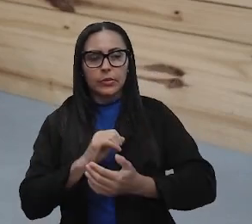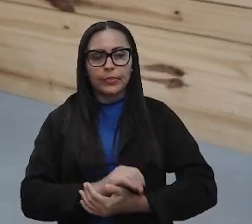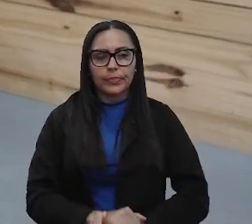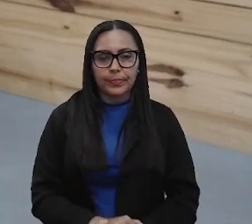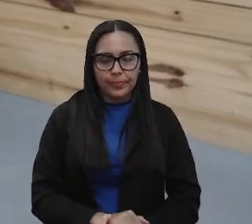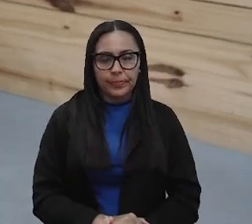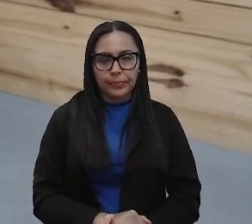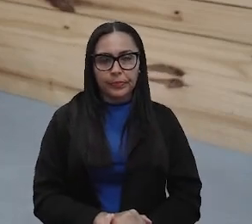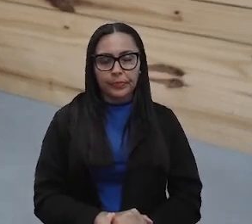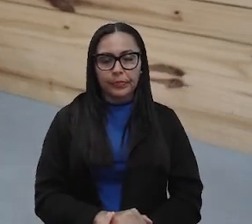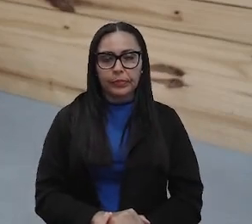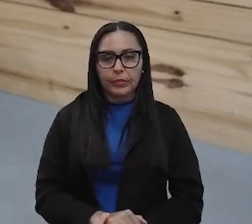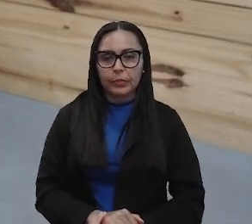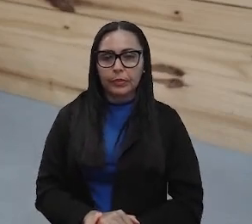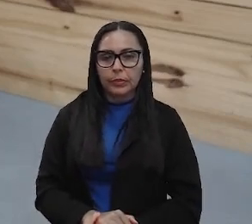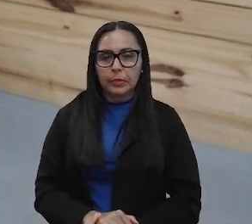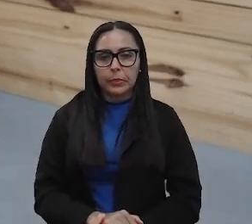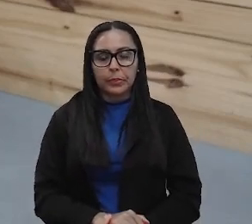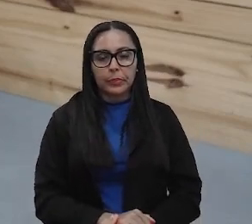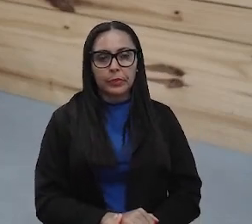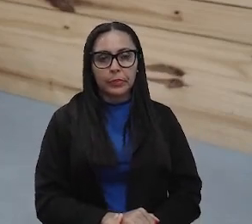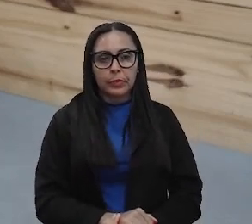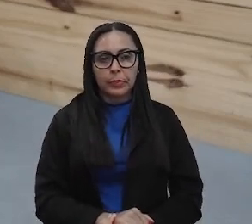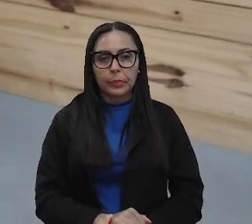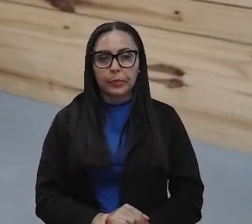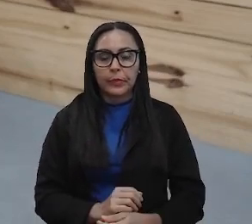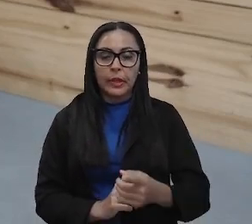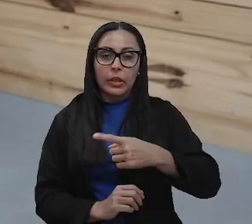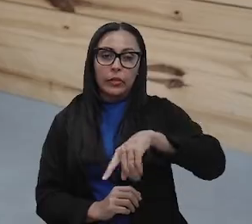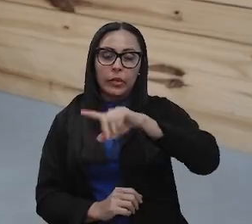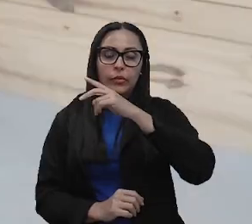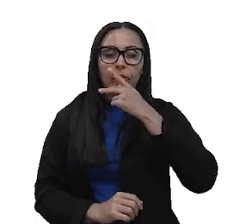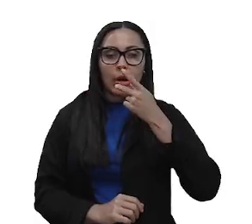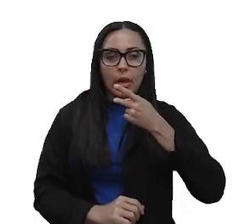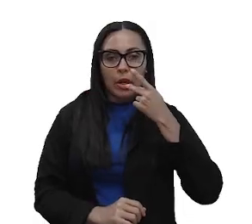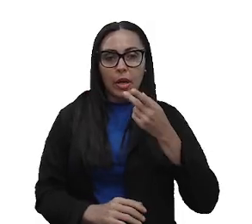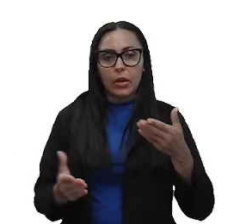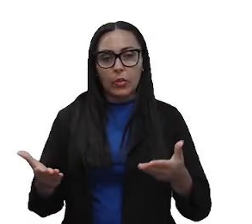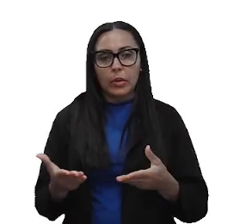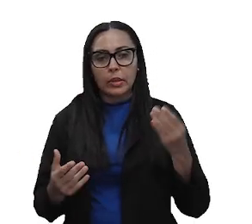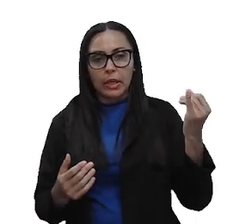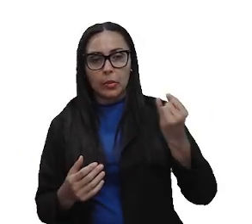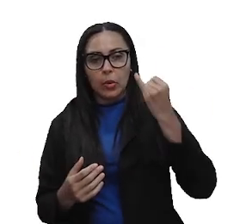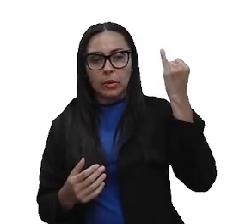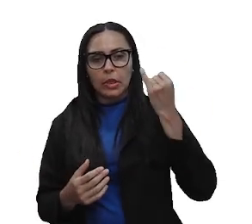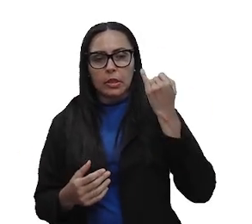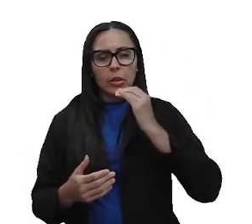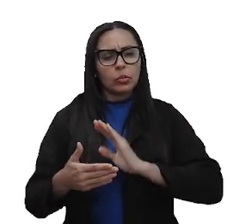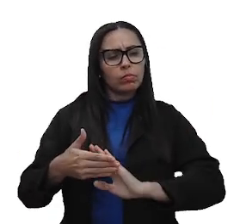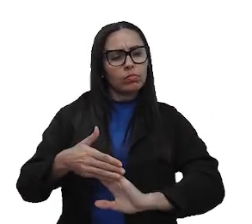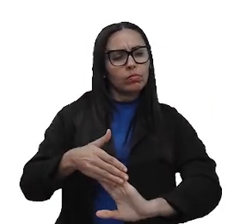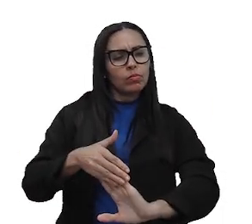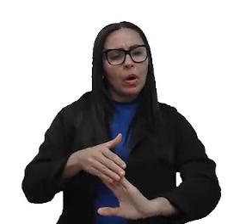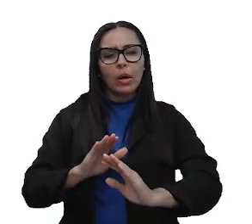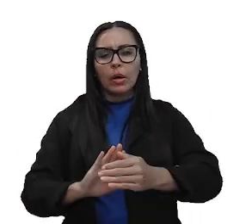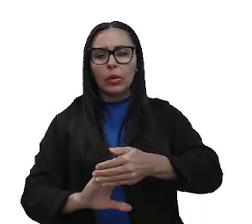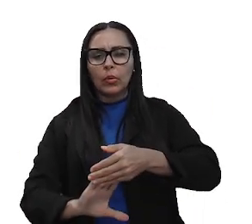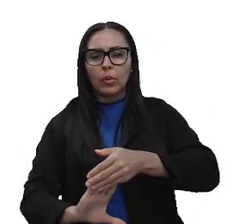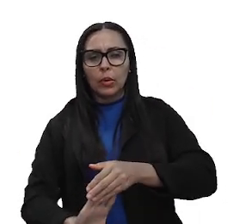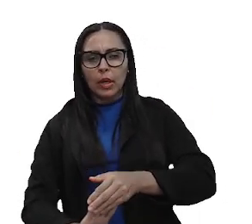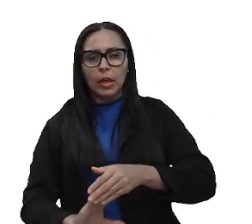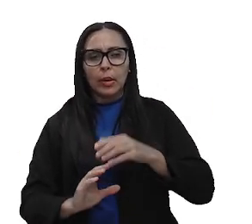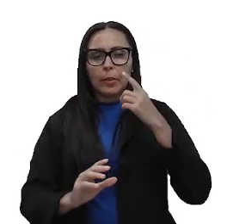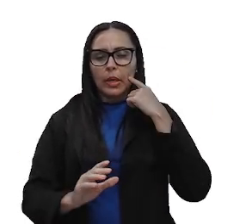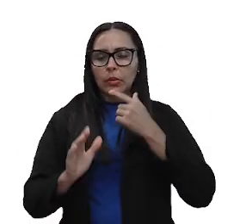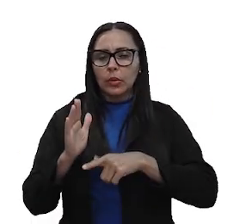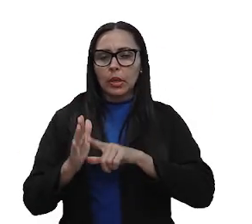Bom, aqui a gente vai falar sobre a importância do alongamento antes, durante e